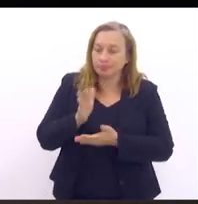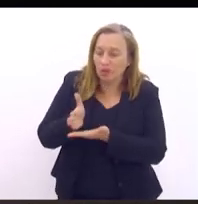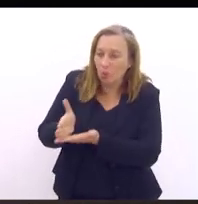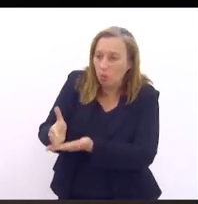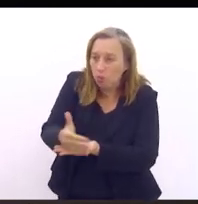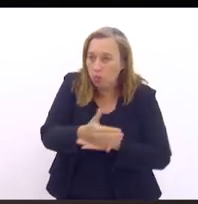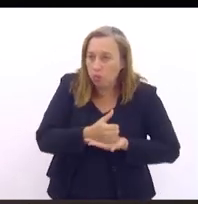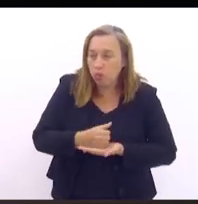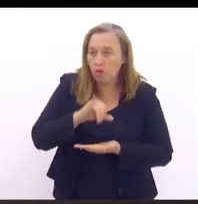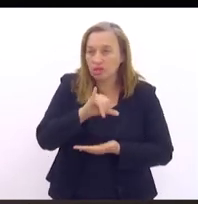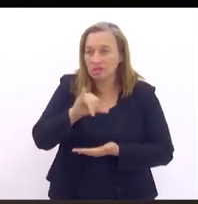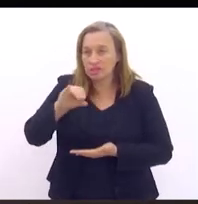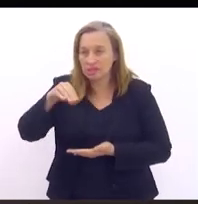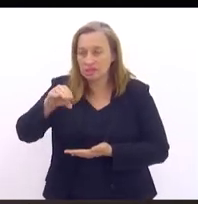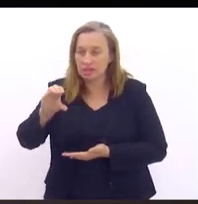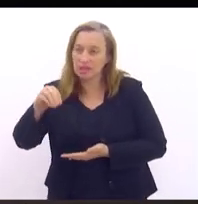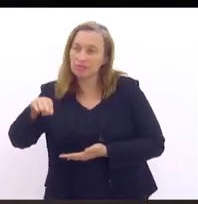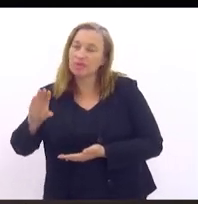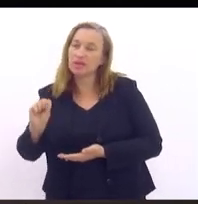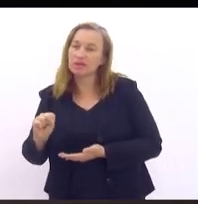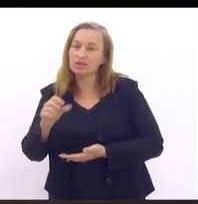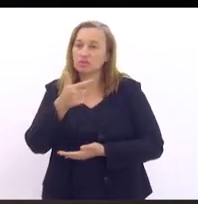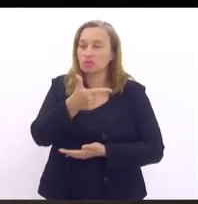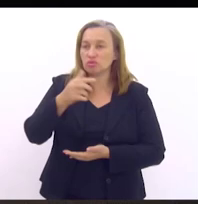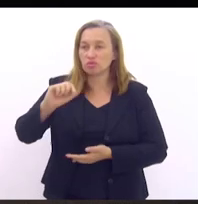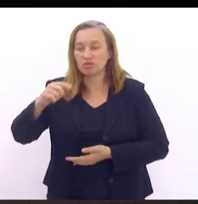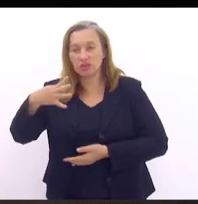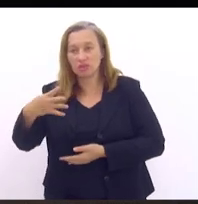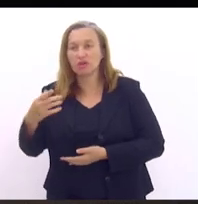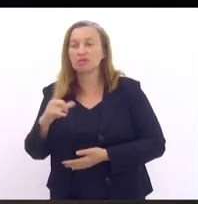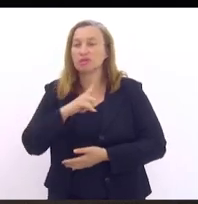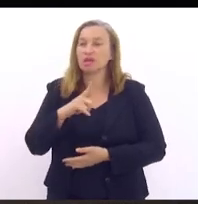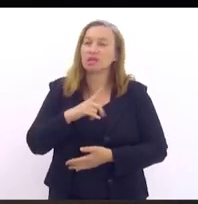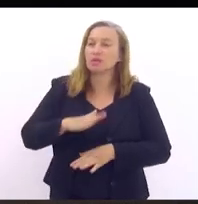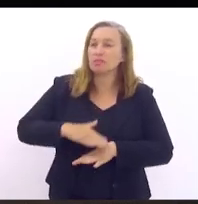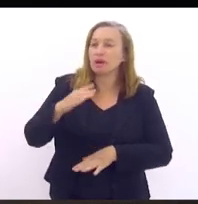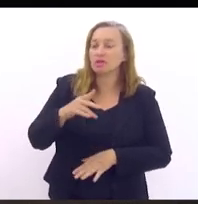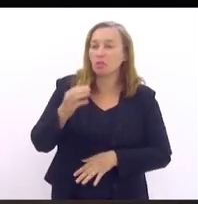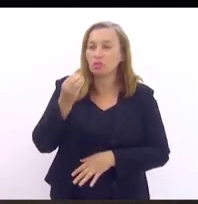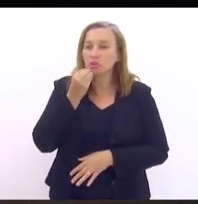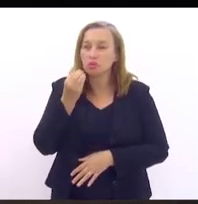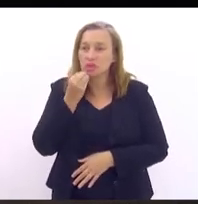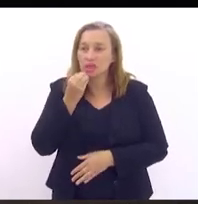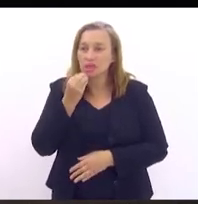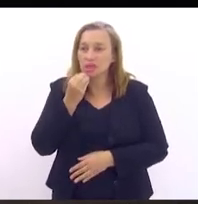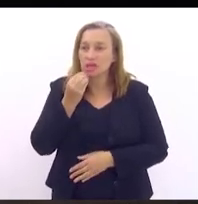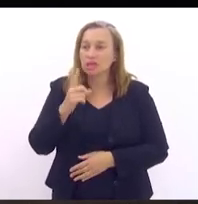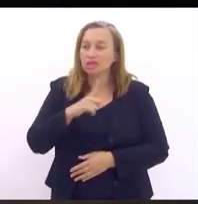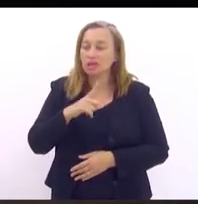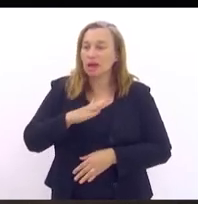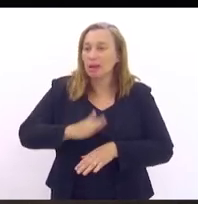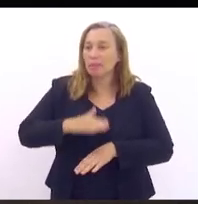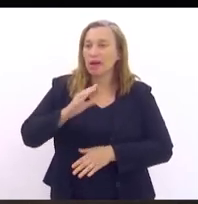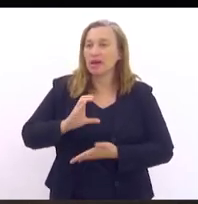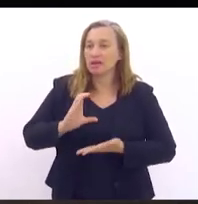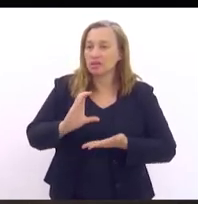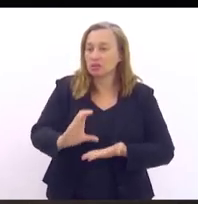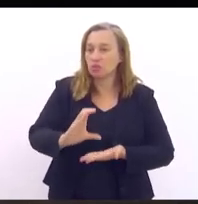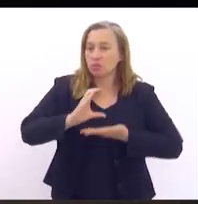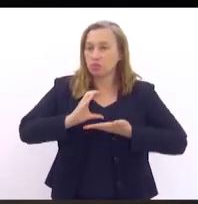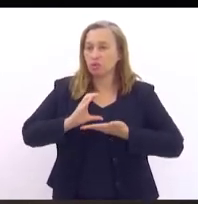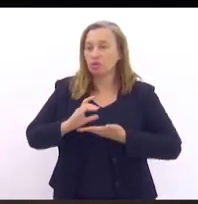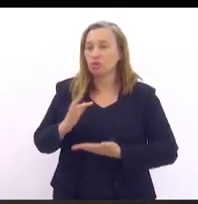do ICMS a partir de 2024 teriam, em tese, mais chance de obter uma fatia maior dos repasses do